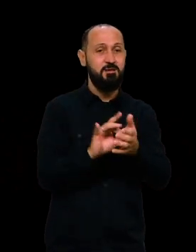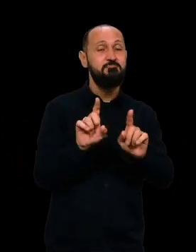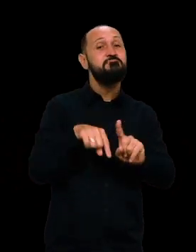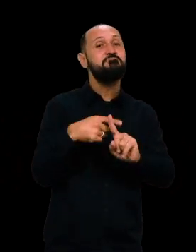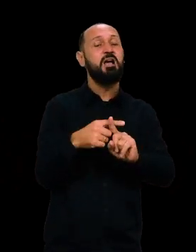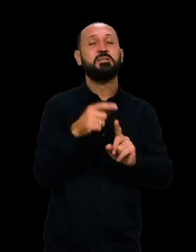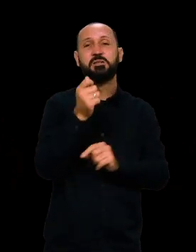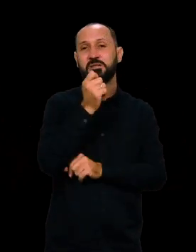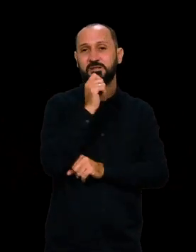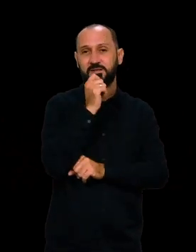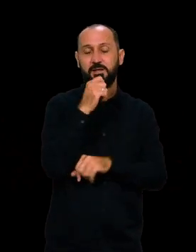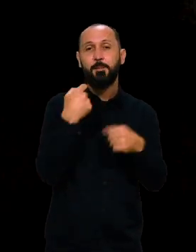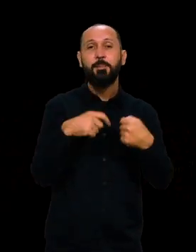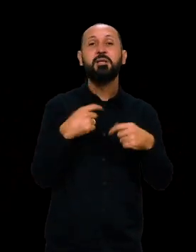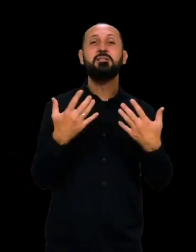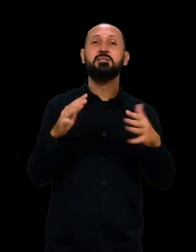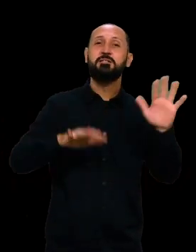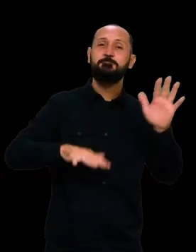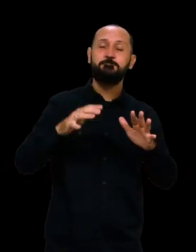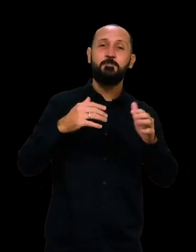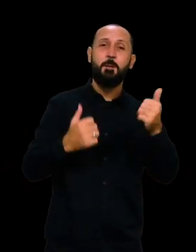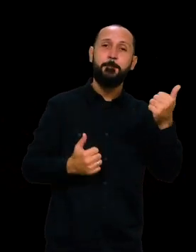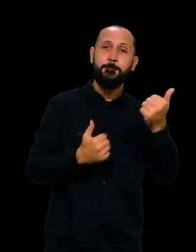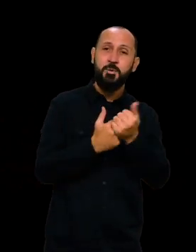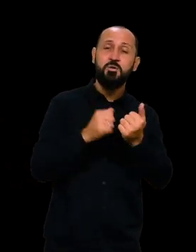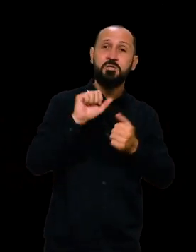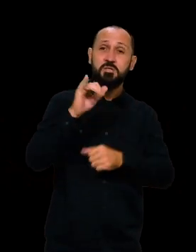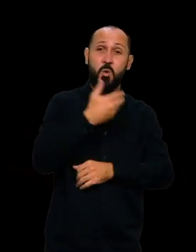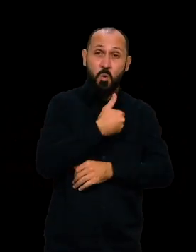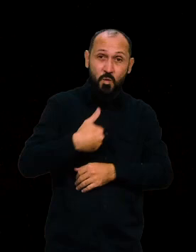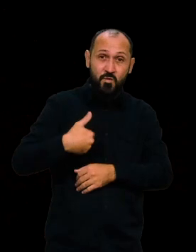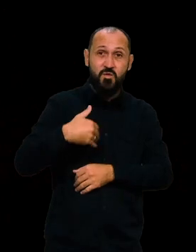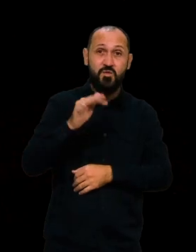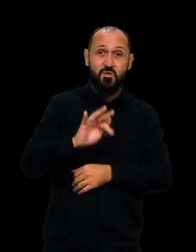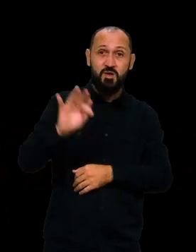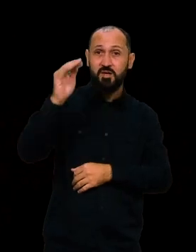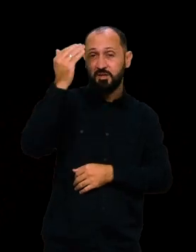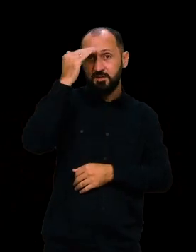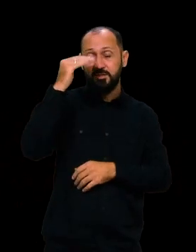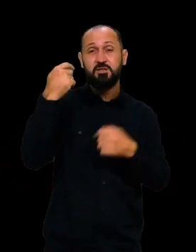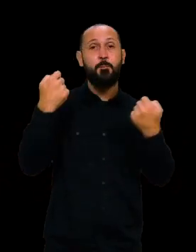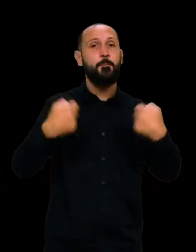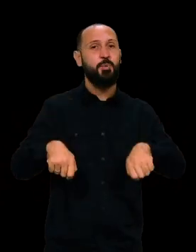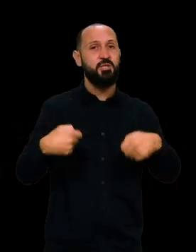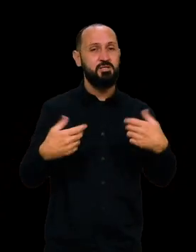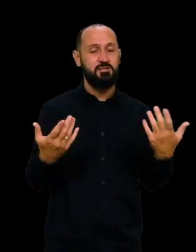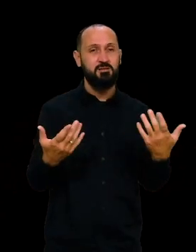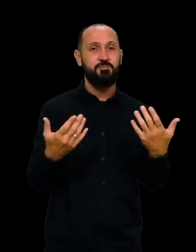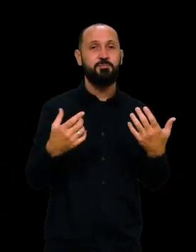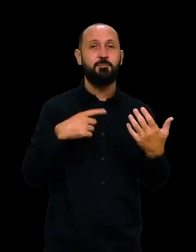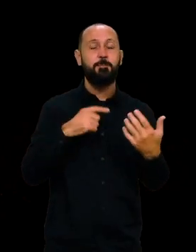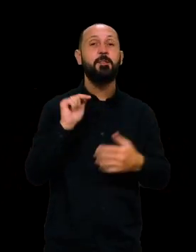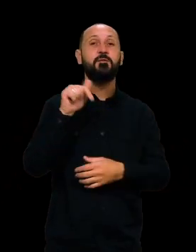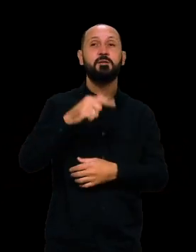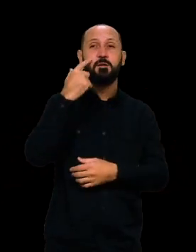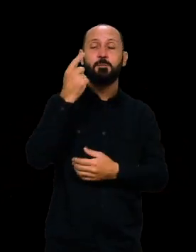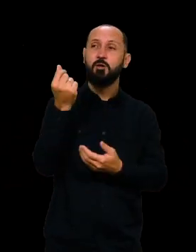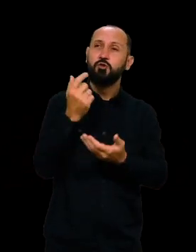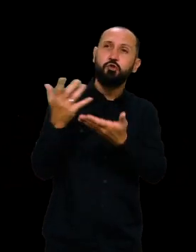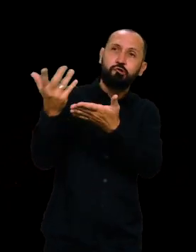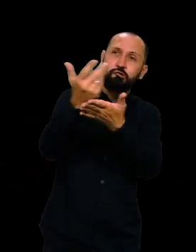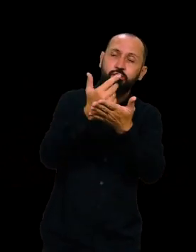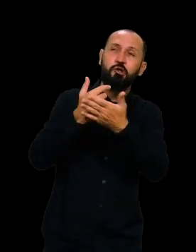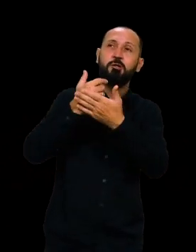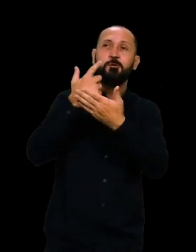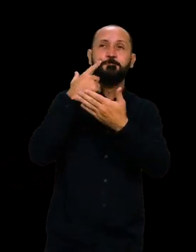realidade. Mas é mais ainda. Então, a gente precisa desse apoio. Se o governo federal agora entendeu e está entendendo que precisa, nós vamos estar aqui para captar